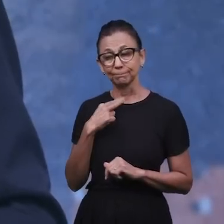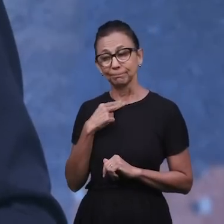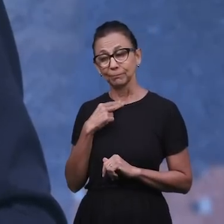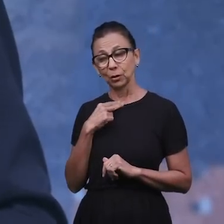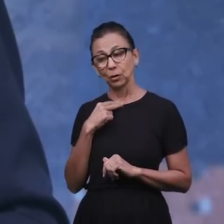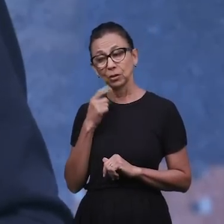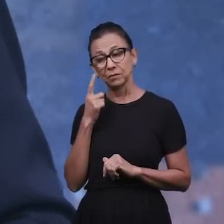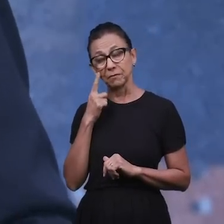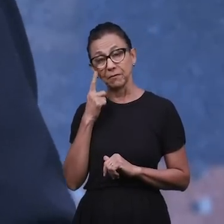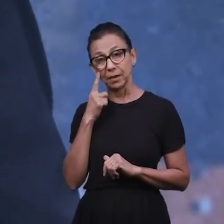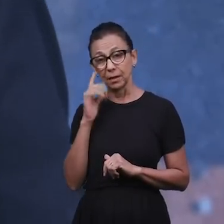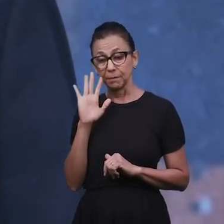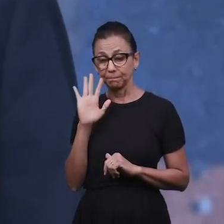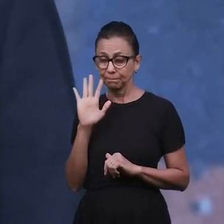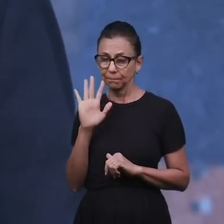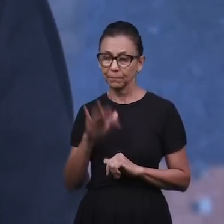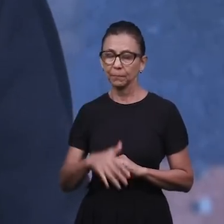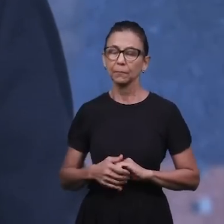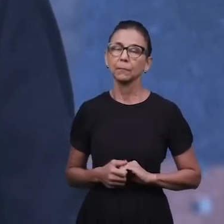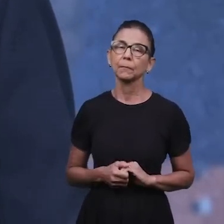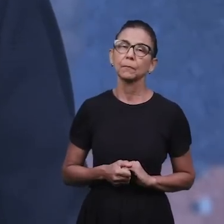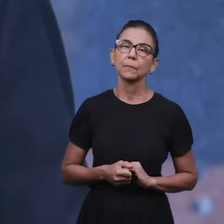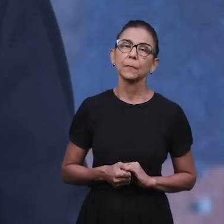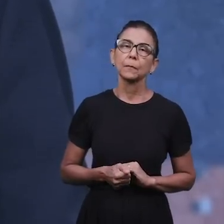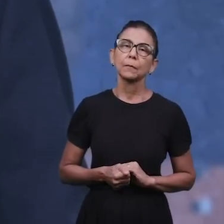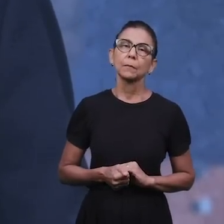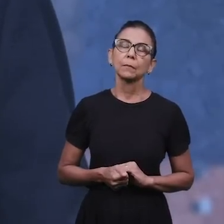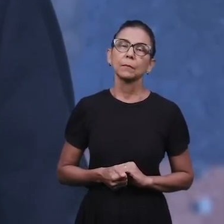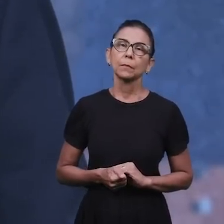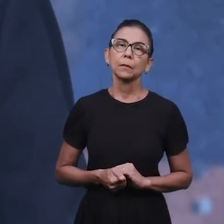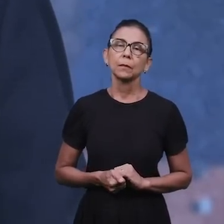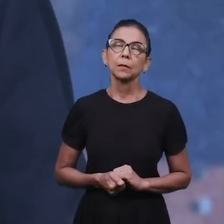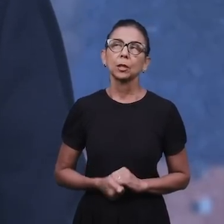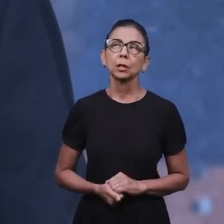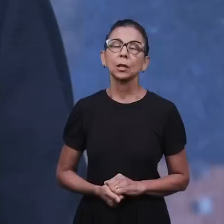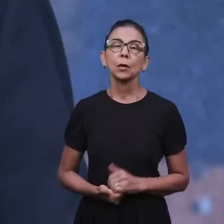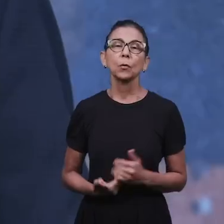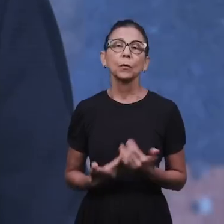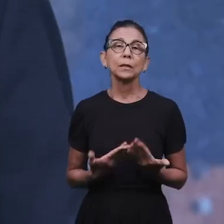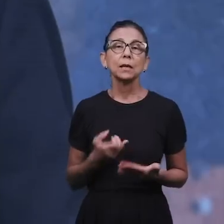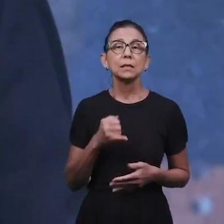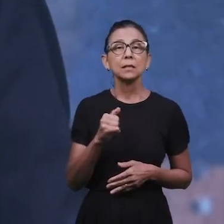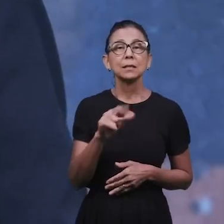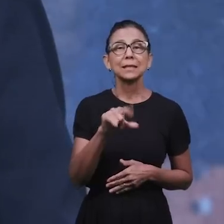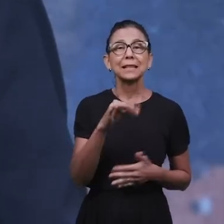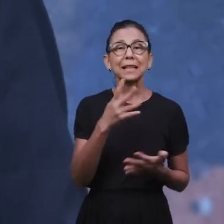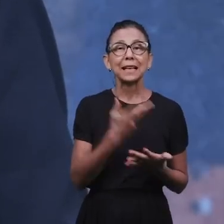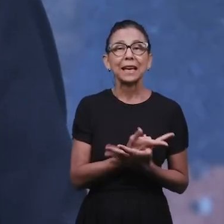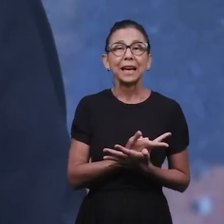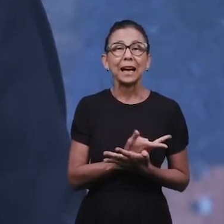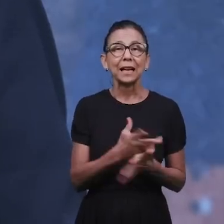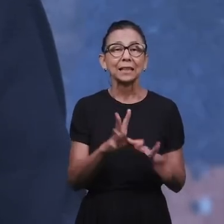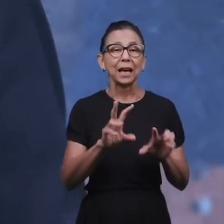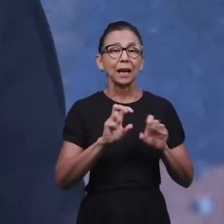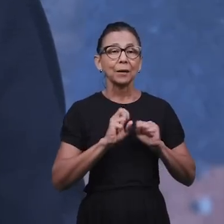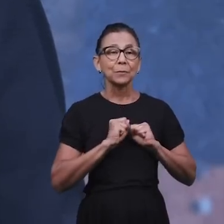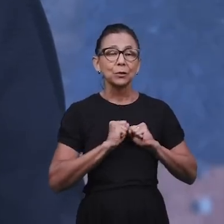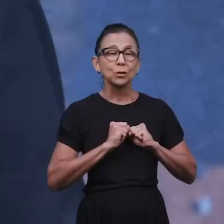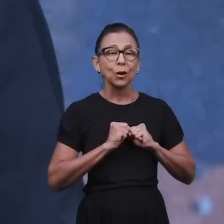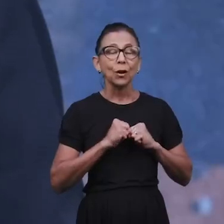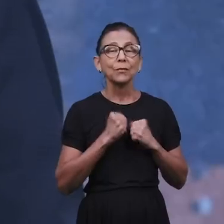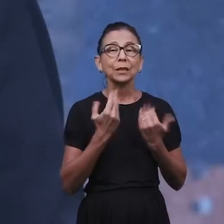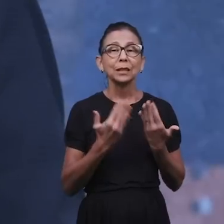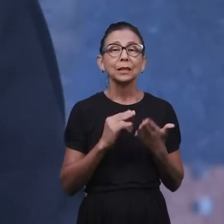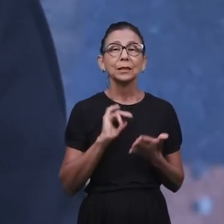mão de uma coisa que não me convém, né? Isso aí, eu acho que responde a muitas questões que são